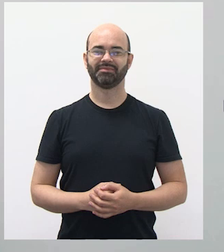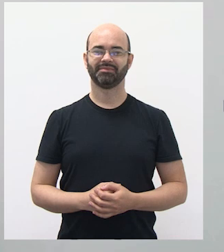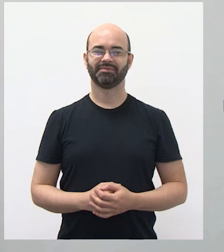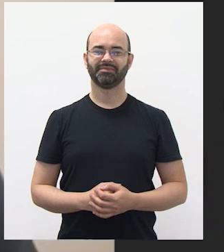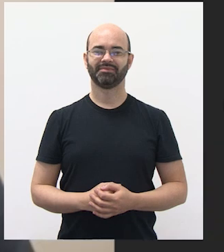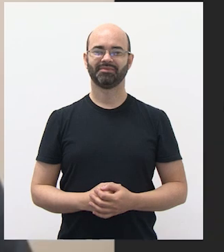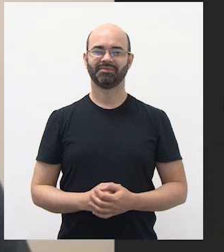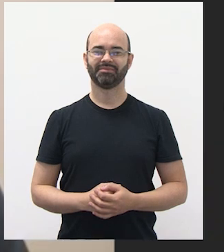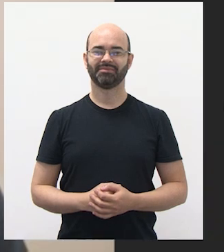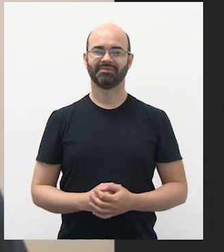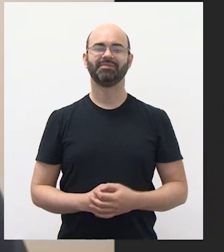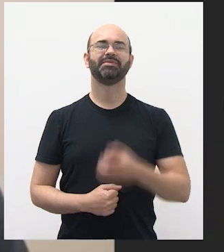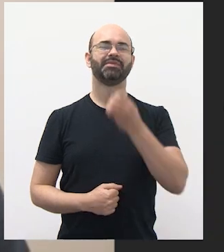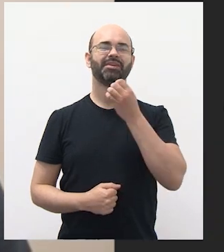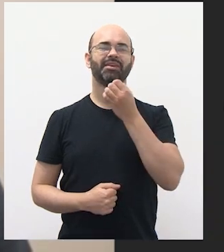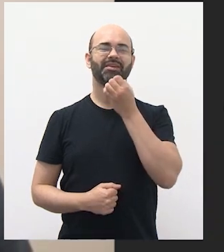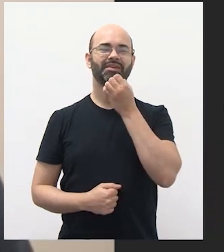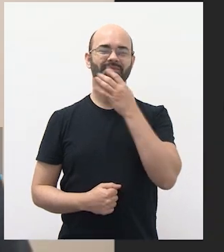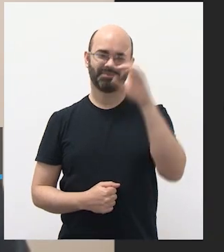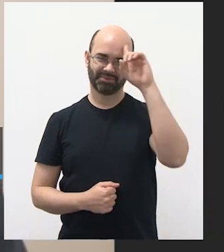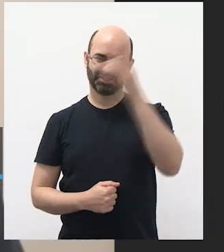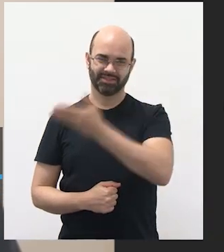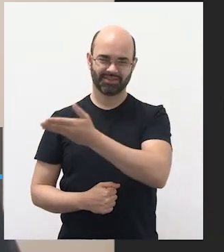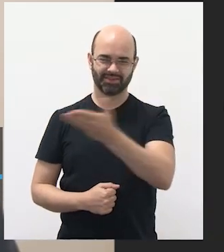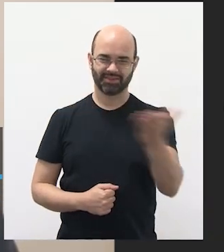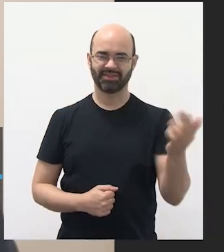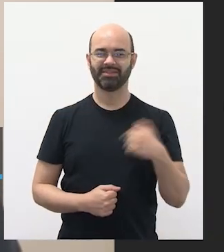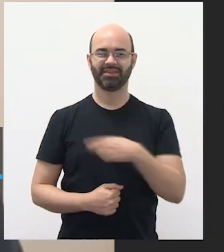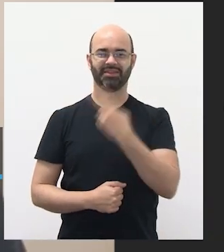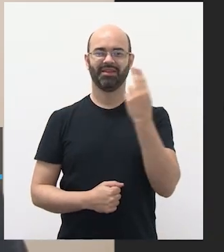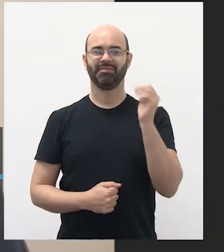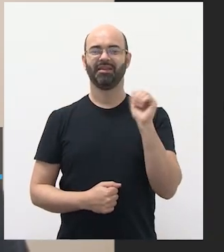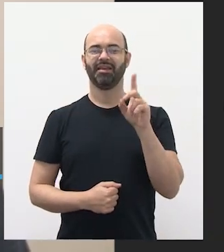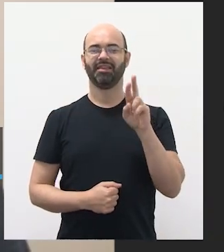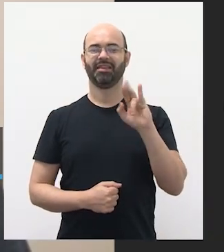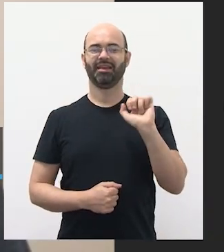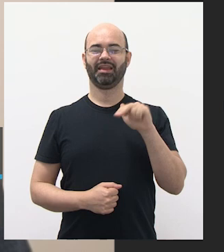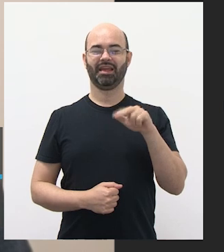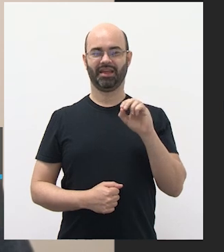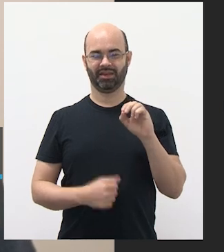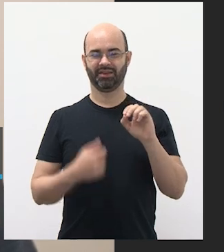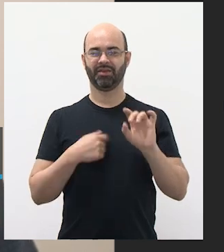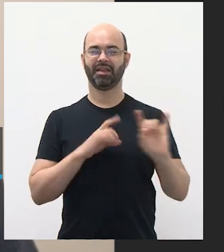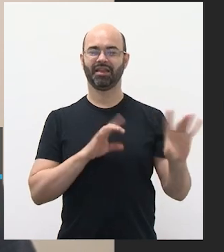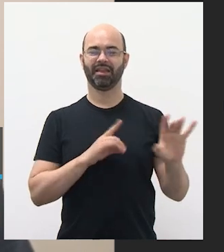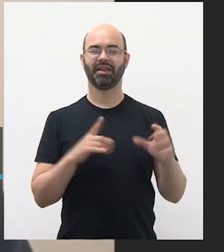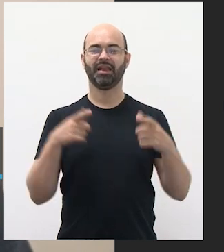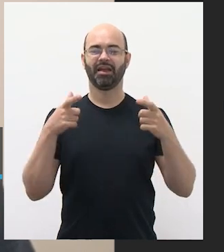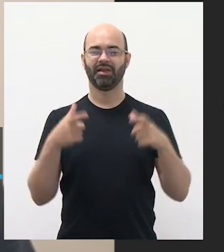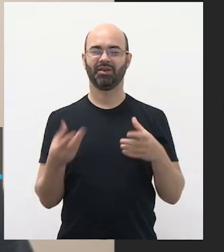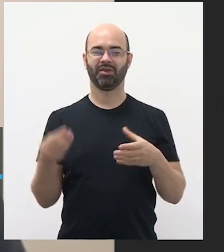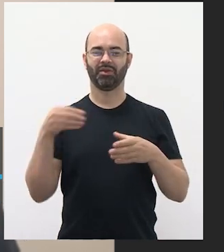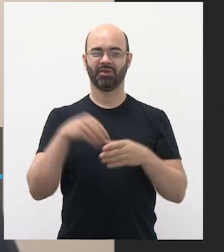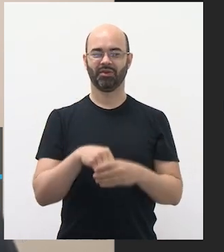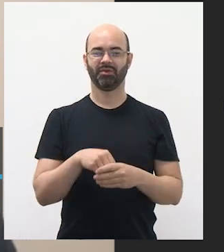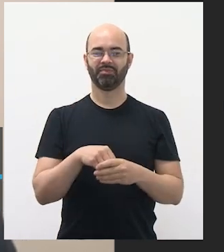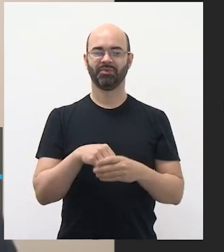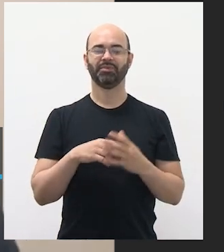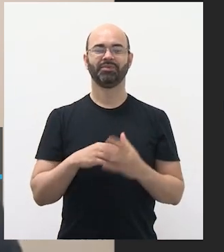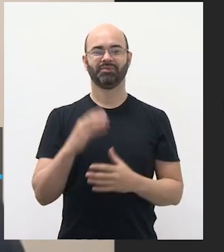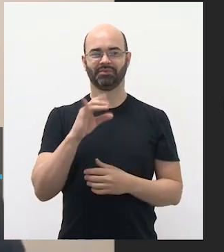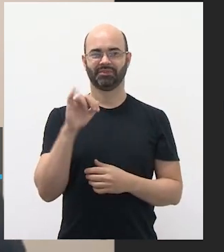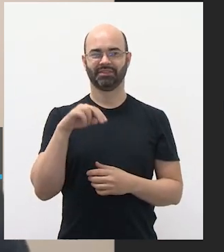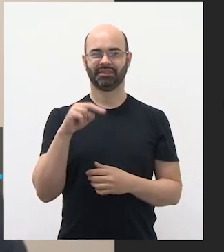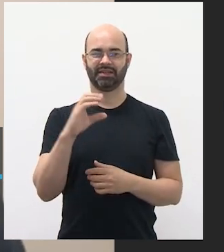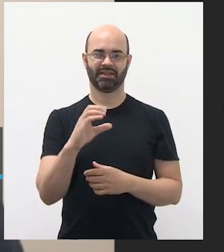Bom dia a todos e todas. Eu sou Adriano, sou da equipe técnica do Centro de Inclusão Educacional, e aí é